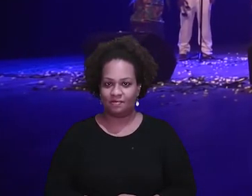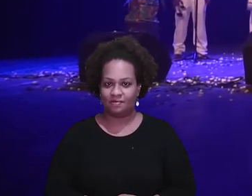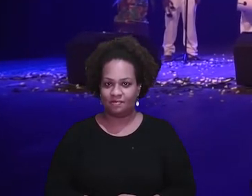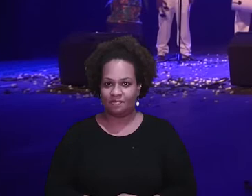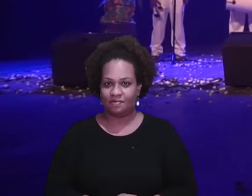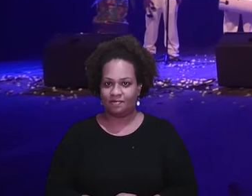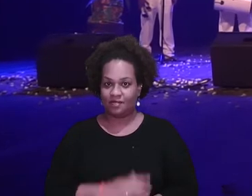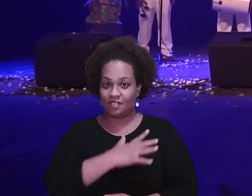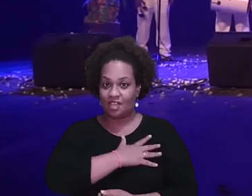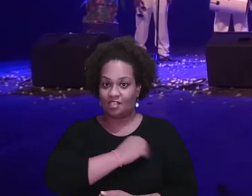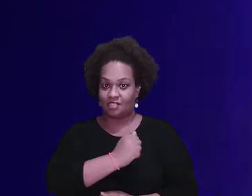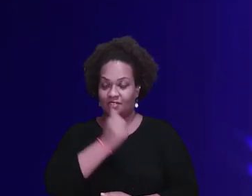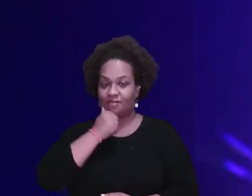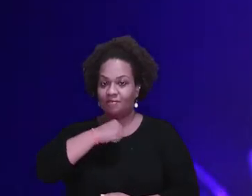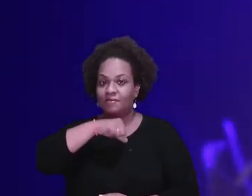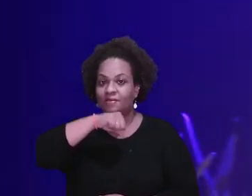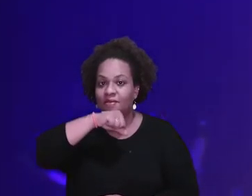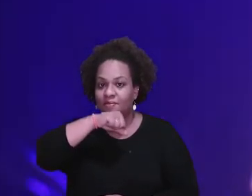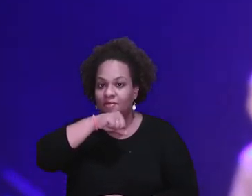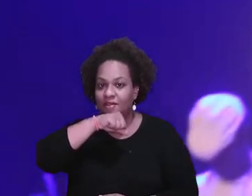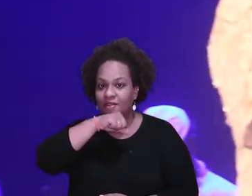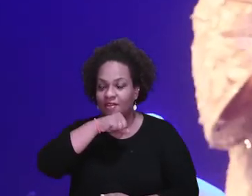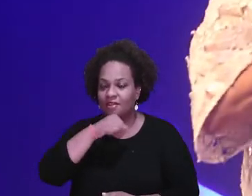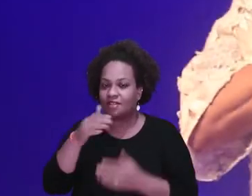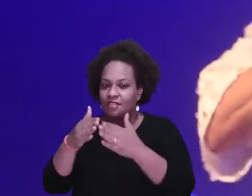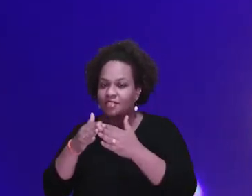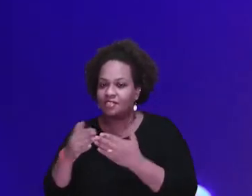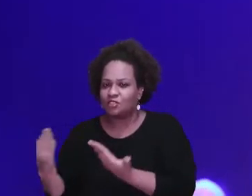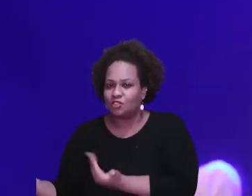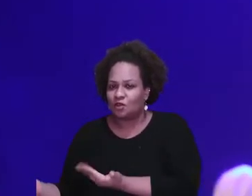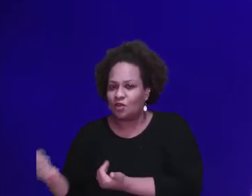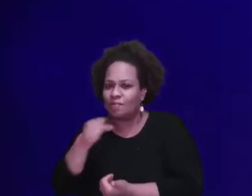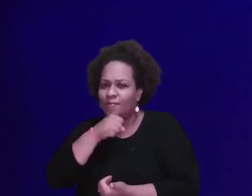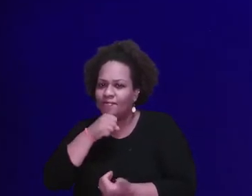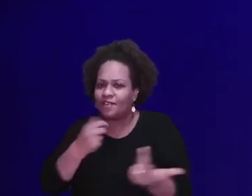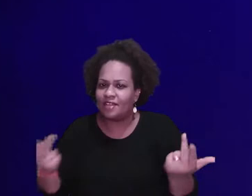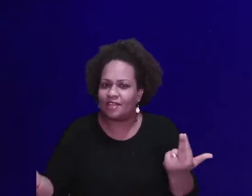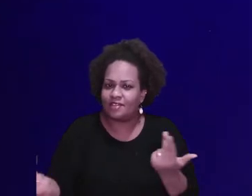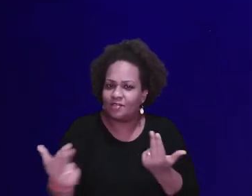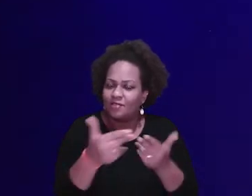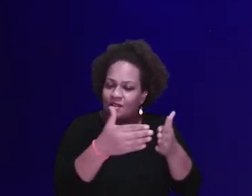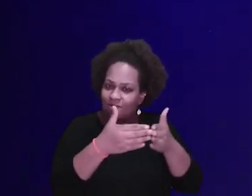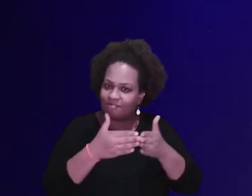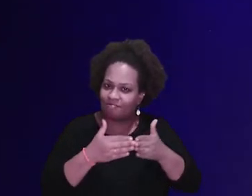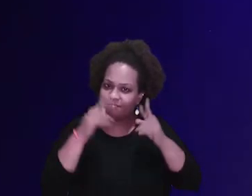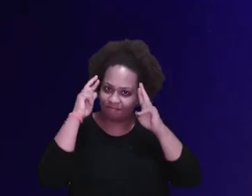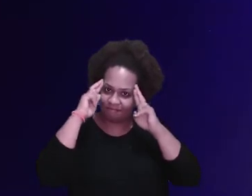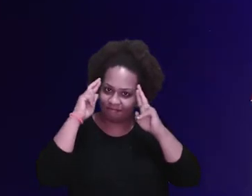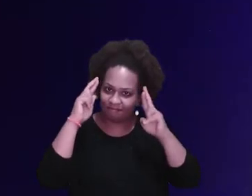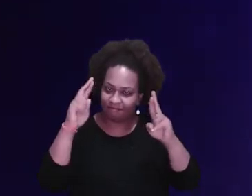você é minha mãe o Iago aos mais velhos nas novas iguais